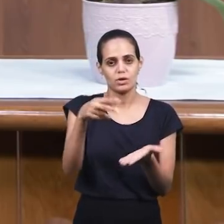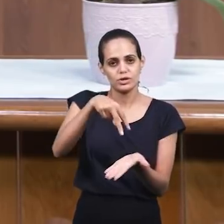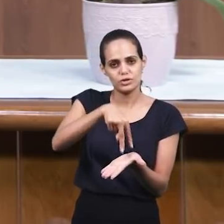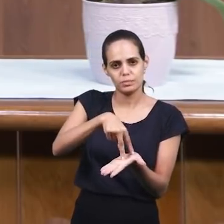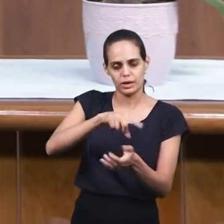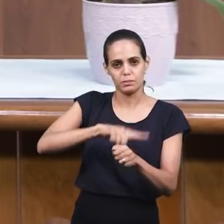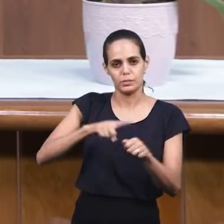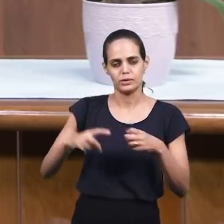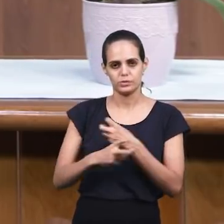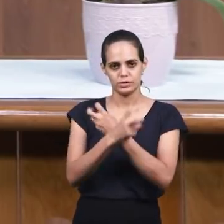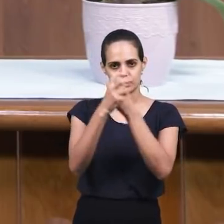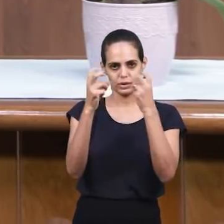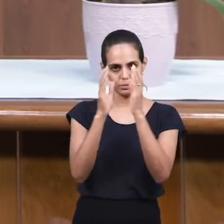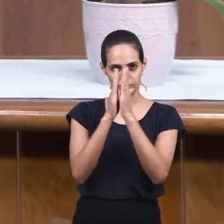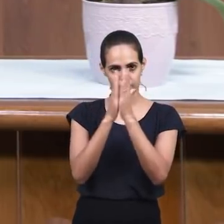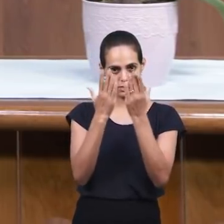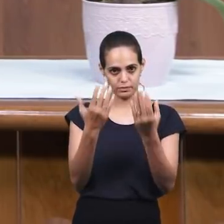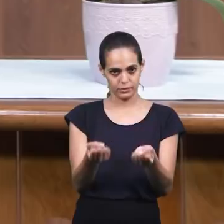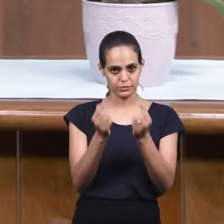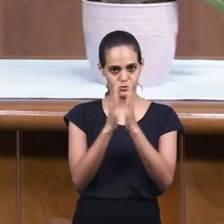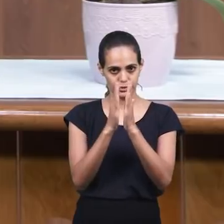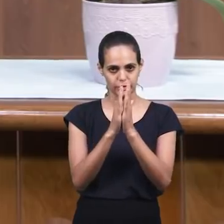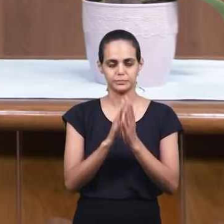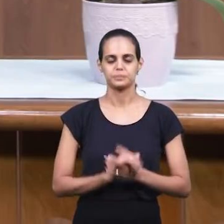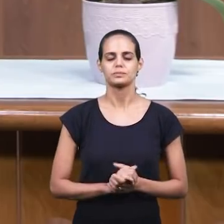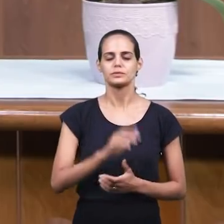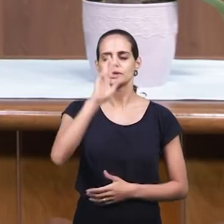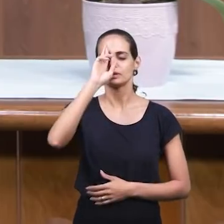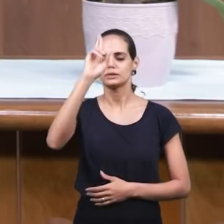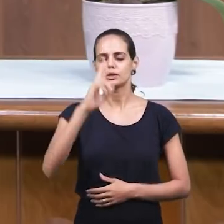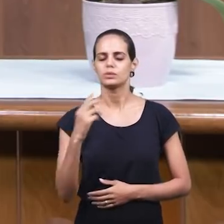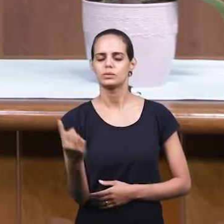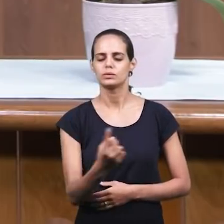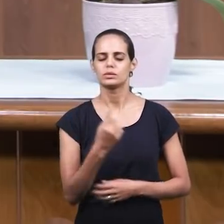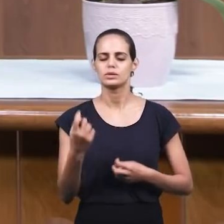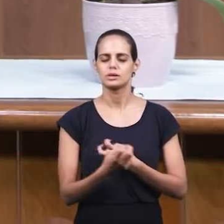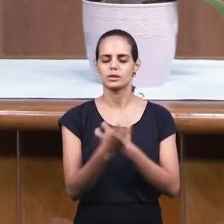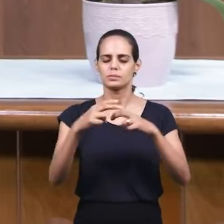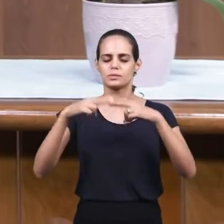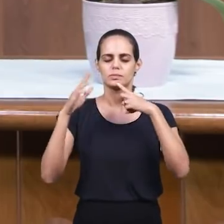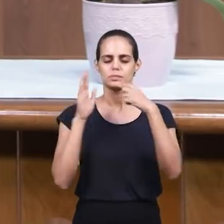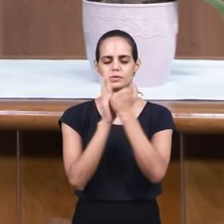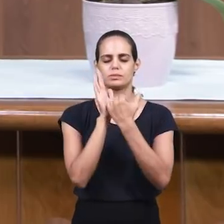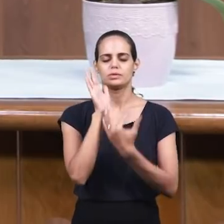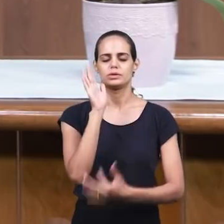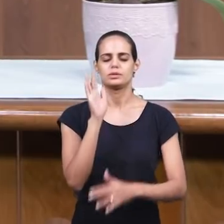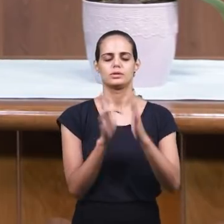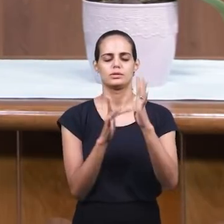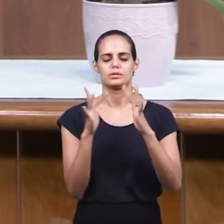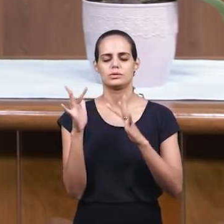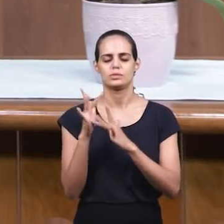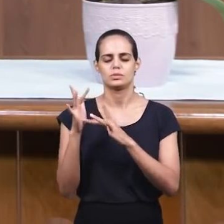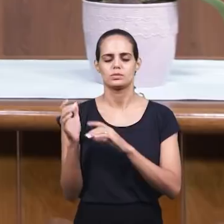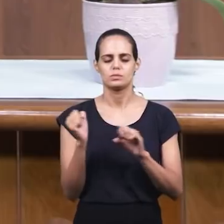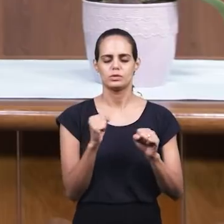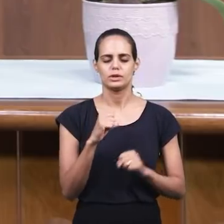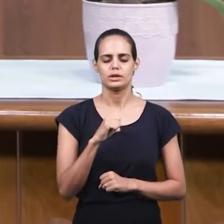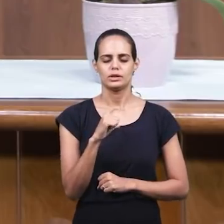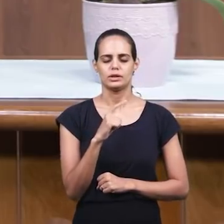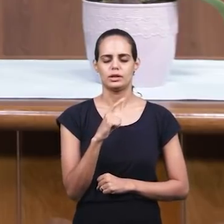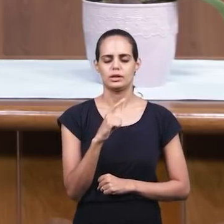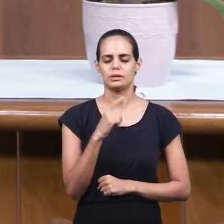pé para esse momento de clamor. Vamos orar. Senhor, clamamos pelo poder que há no sangue de Jesus. Pedimos a Tua bênção, a